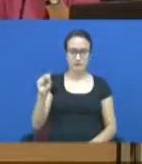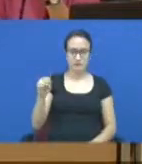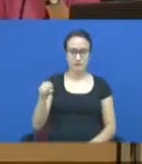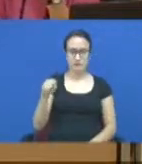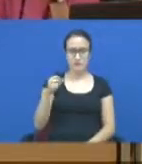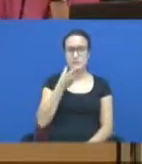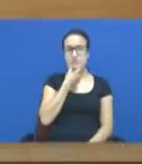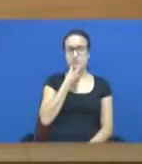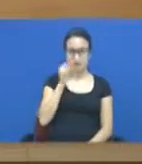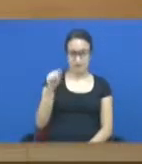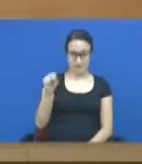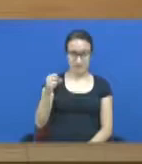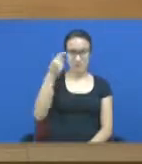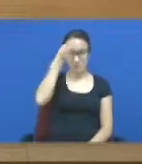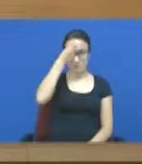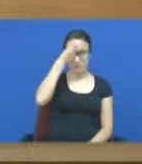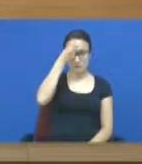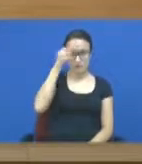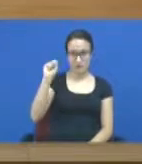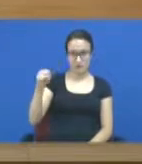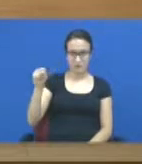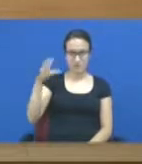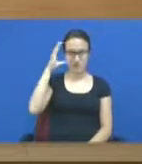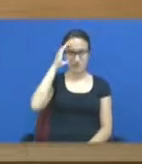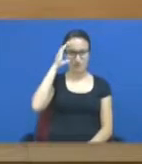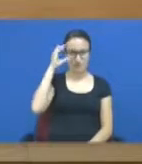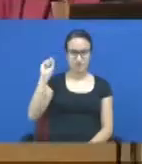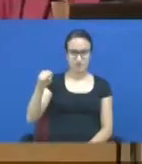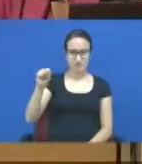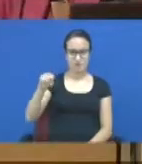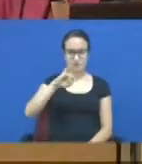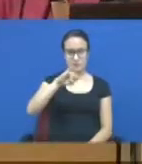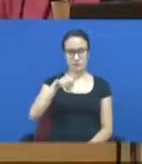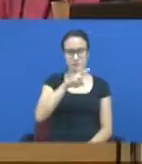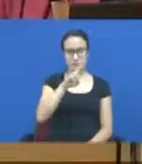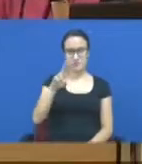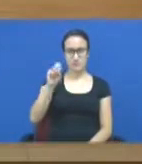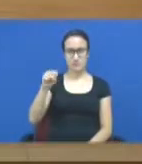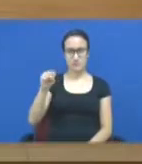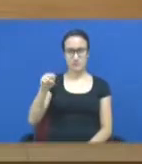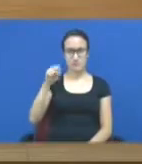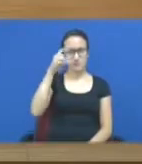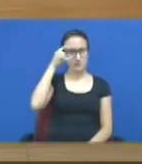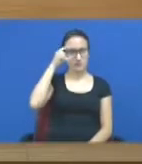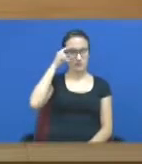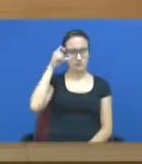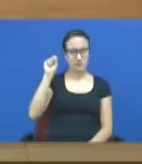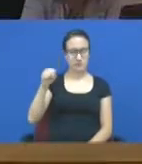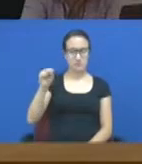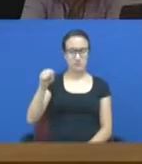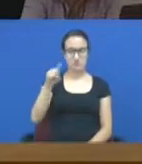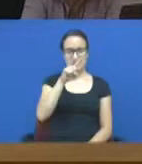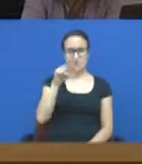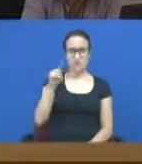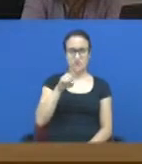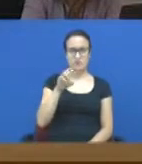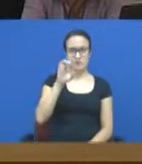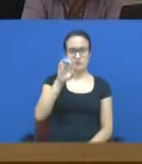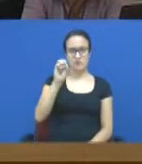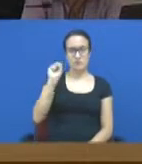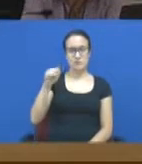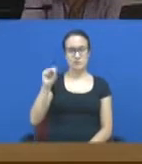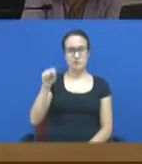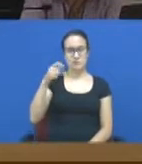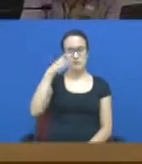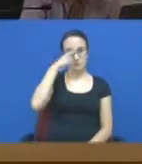Sim. José Couto. Sim. José Eduardo. Sim. José Faride. Sim. José Roberto. Sim.